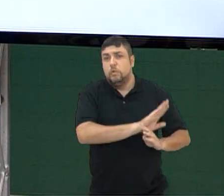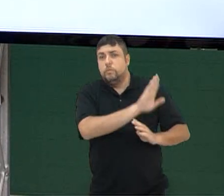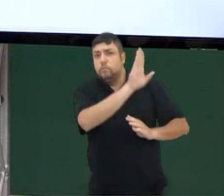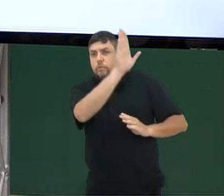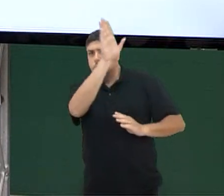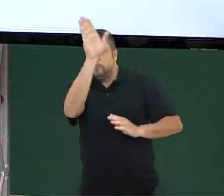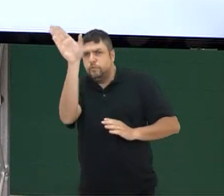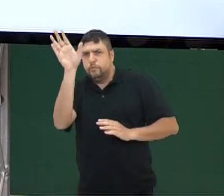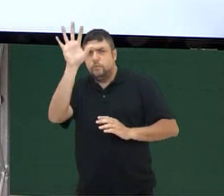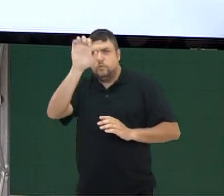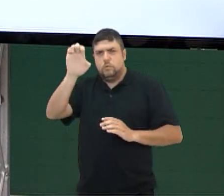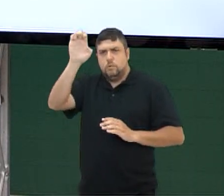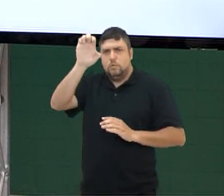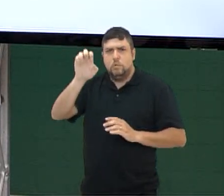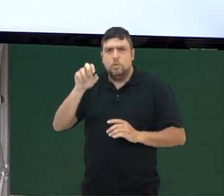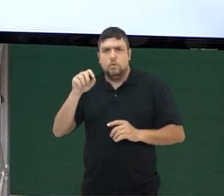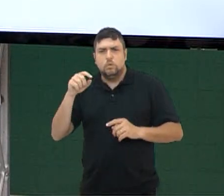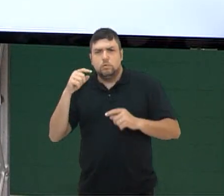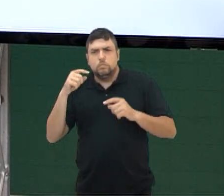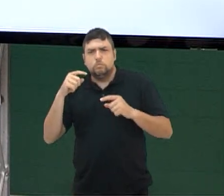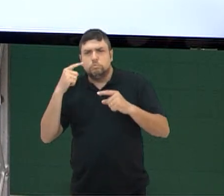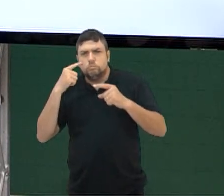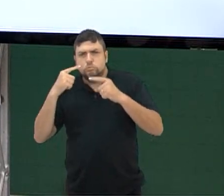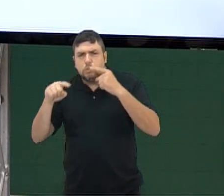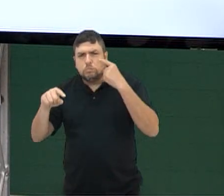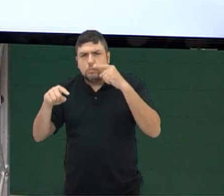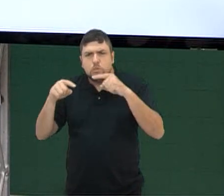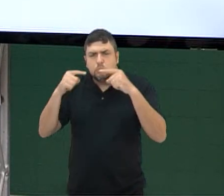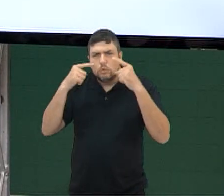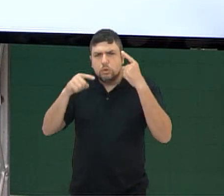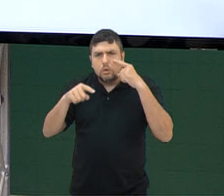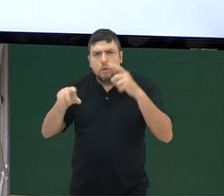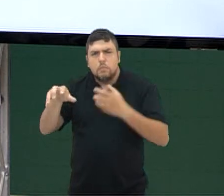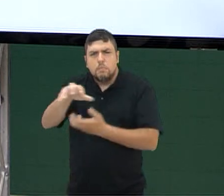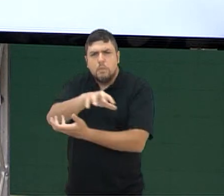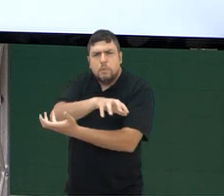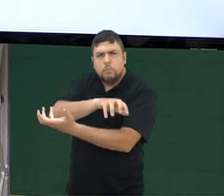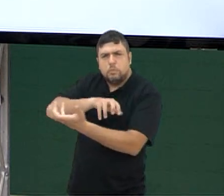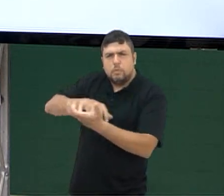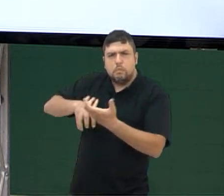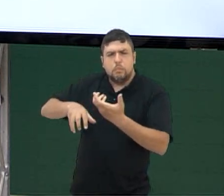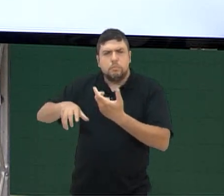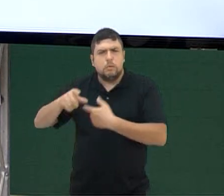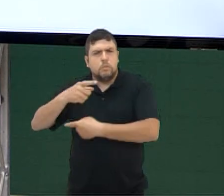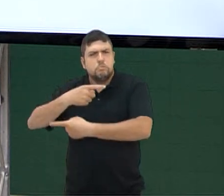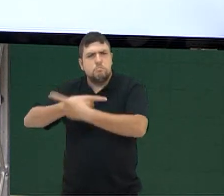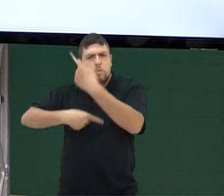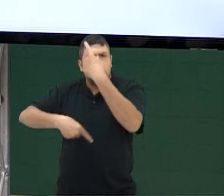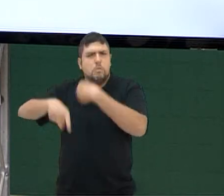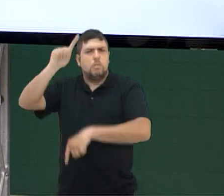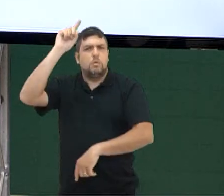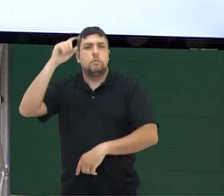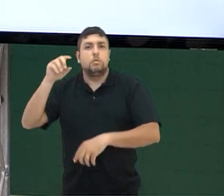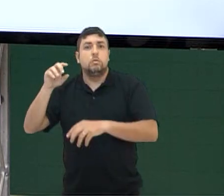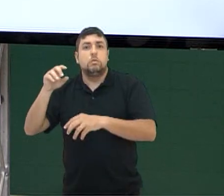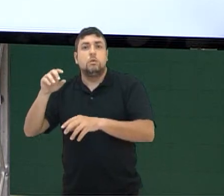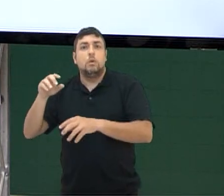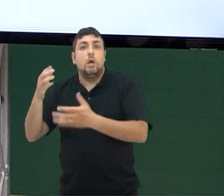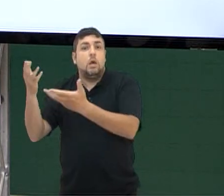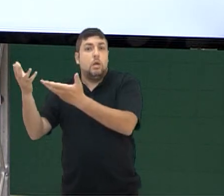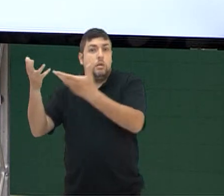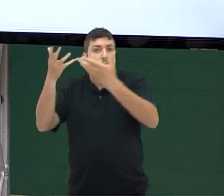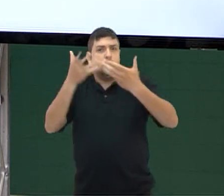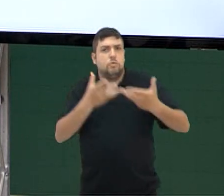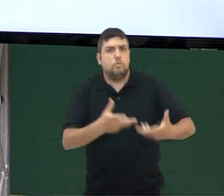aquela efervescência cultural que estava acontecendo, né, essas vanguardas, e trouxeram para o Brasil. Né, conversando entre